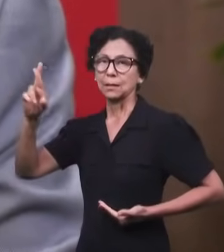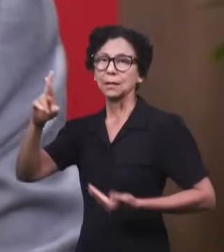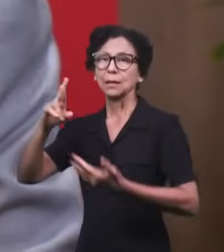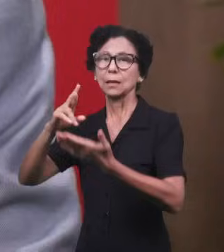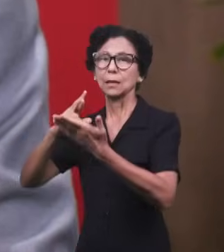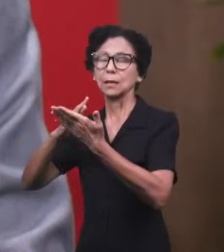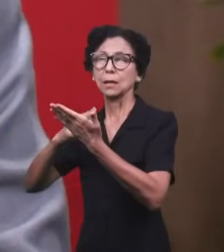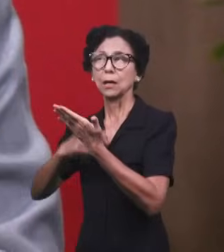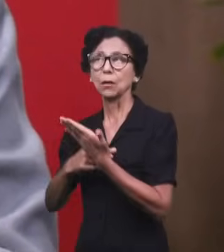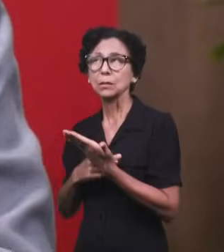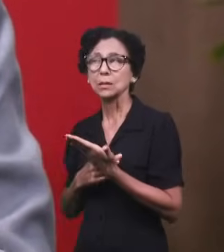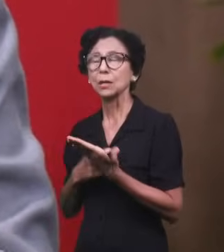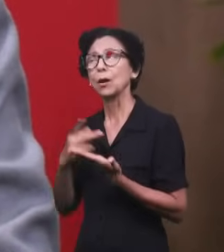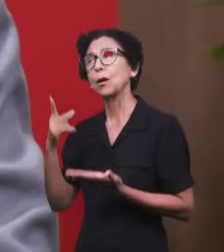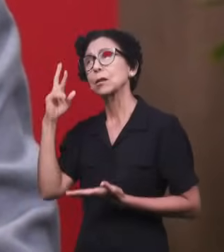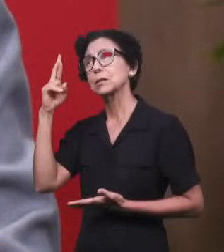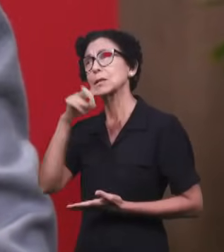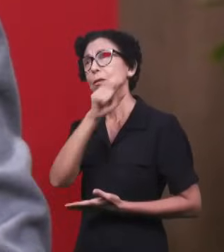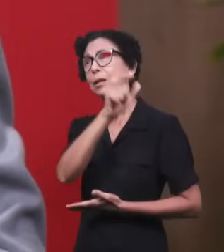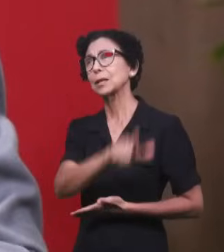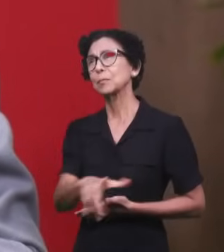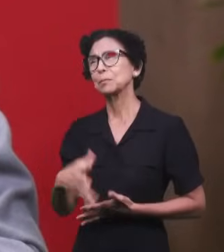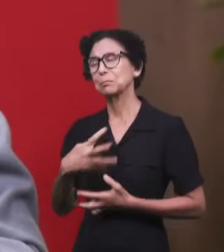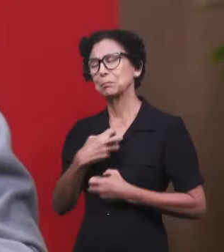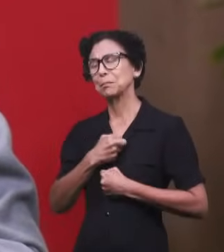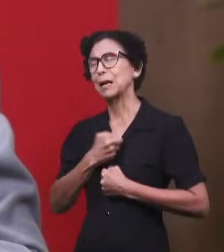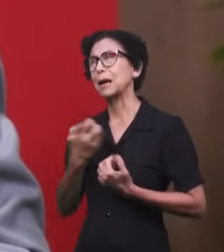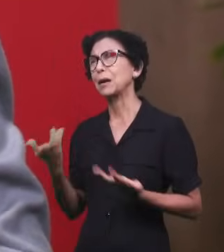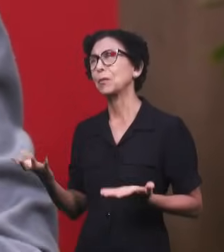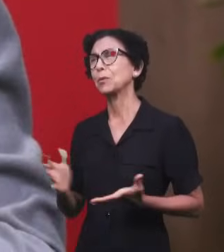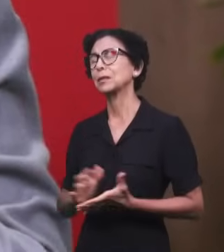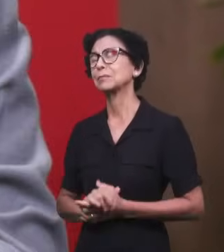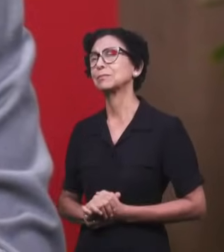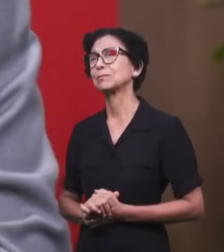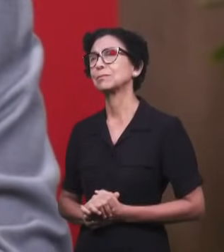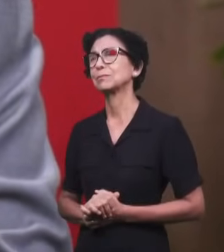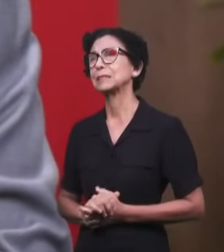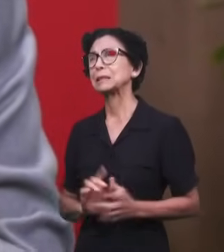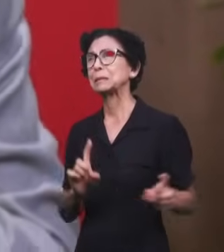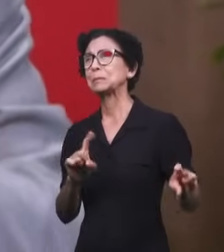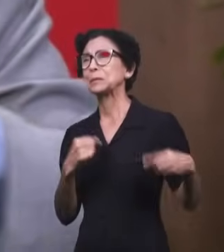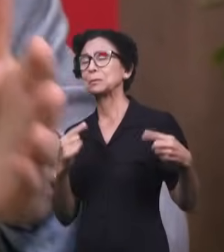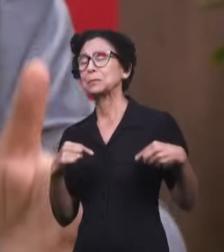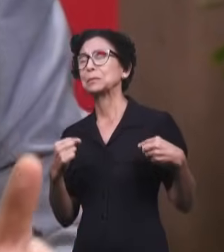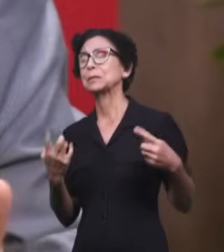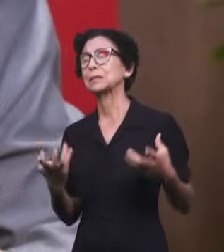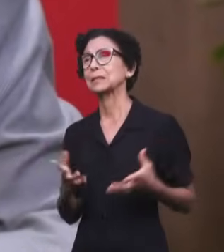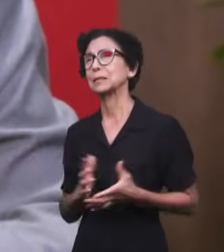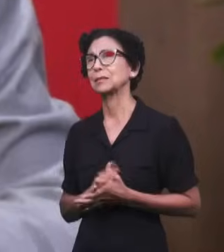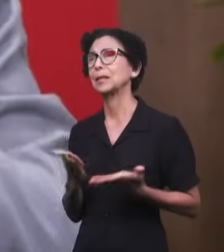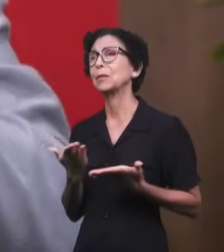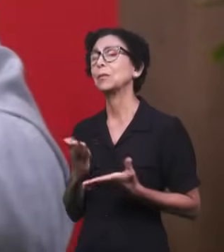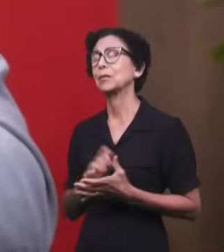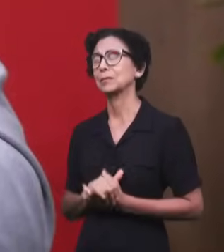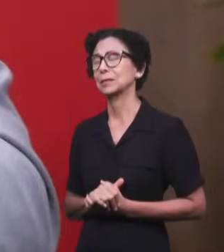coisa. Olha o prejuízo que ele trouxe, não só para ele, mas para a família dele. Poderia ter tido outra solução. Não, vamos ajustar as